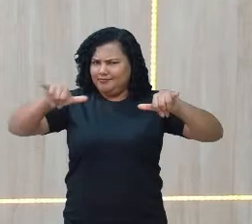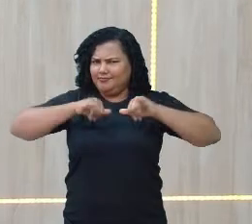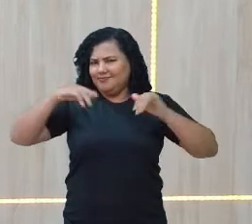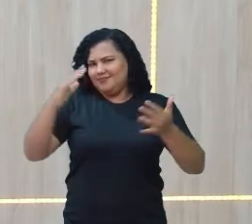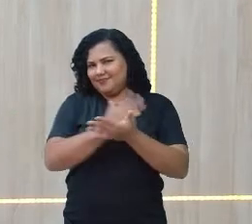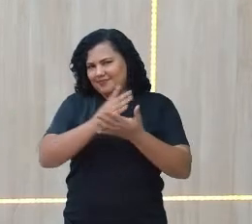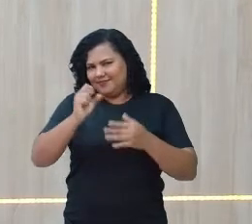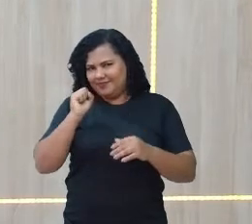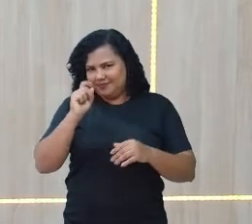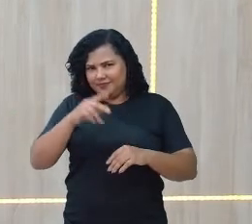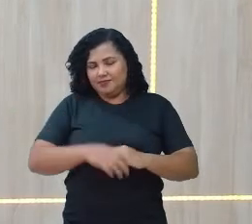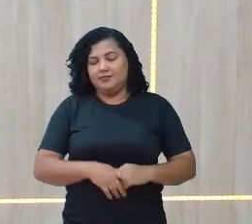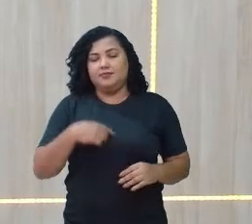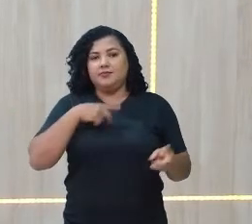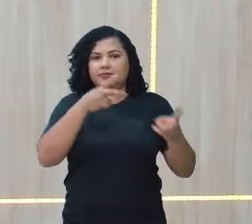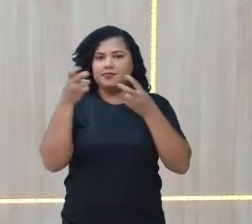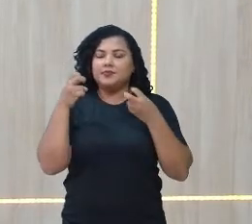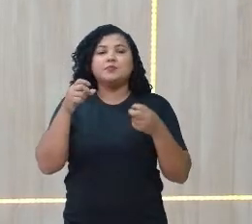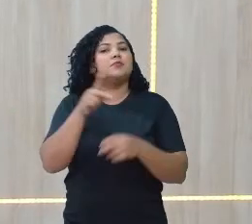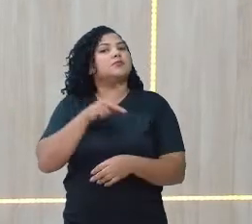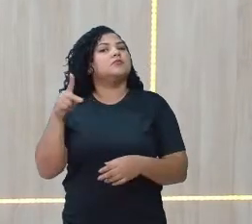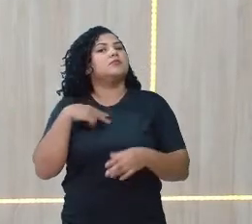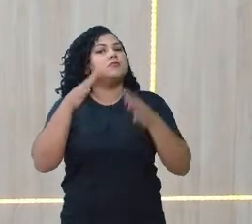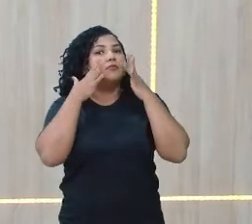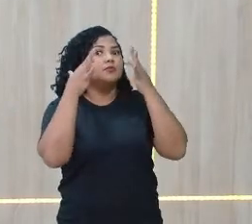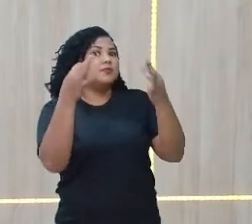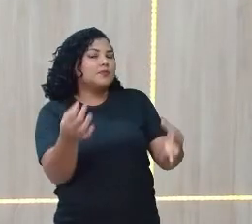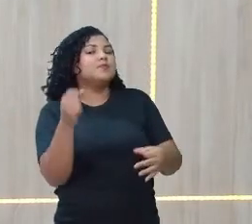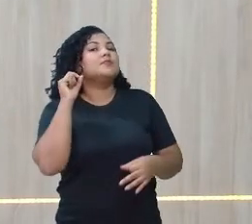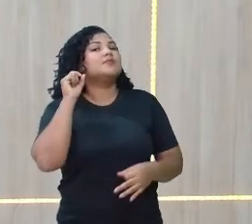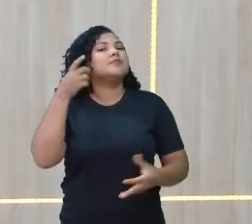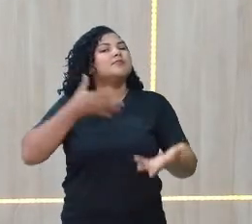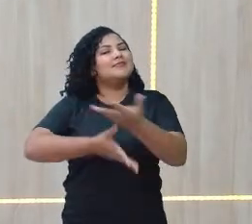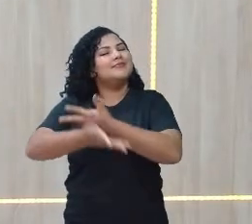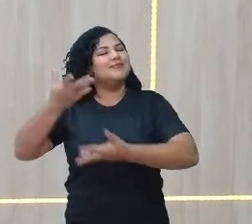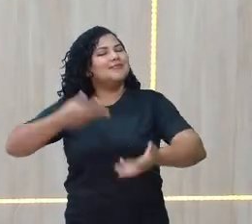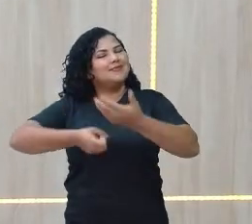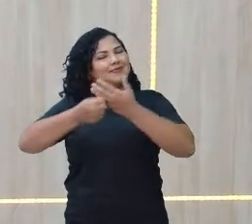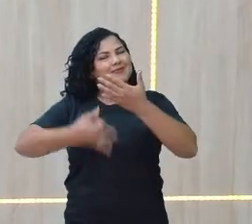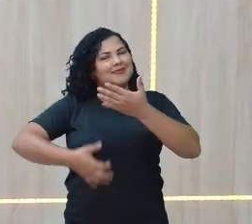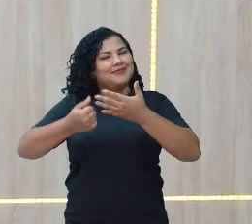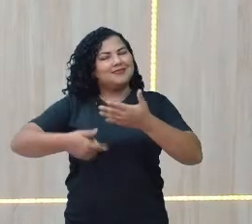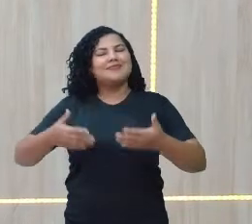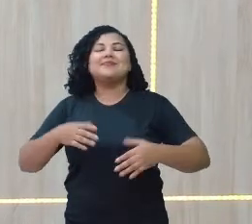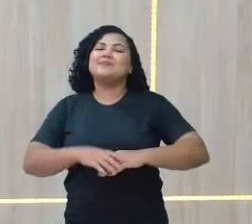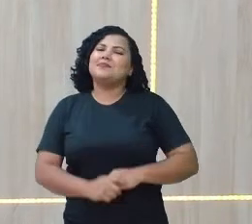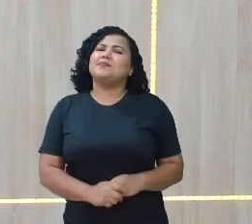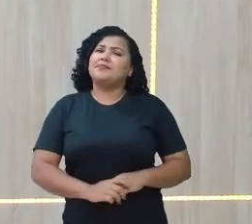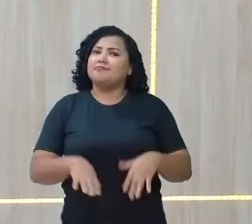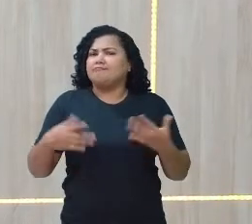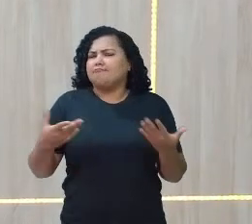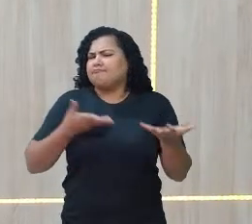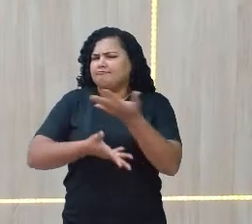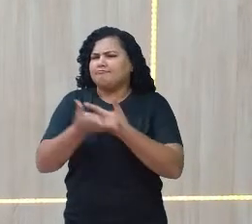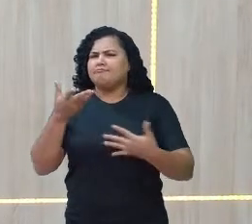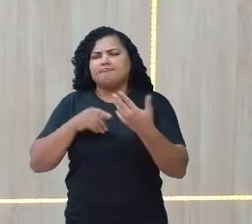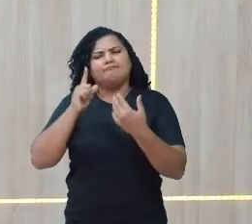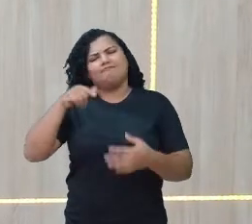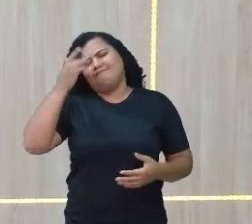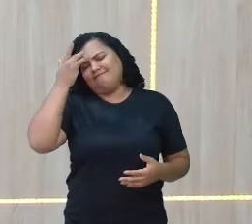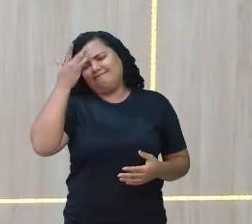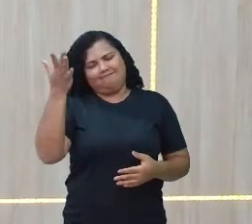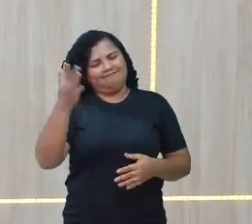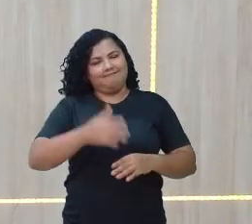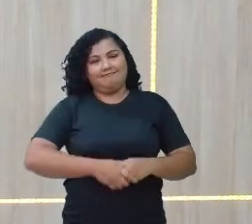né? Então, vocês viram aí os professores chamando a atenção, chamando vocês para participarem, para interagir. E para interagir, gente, é muito